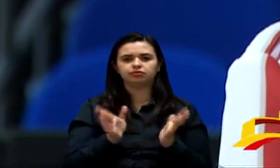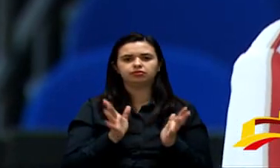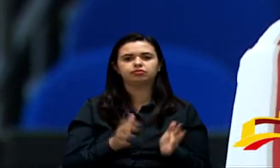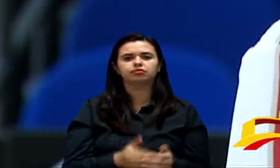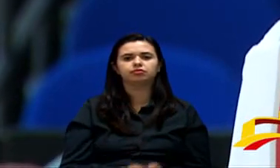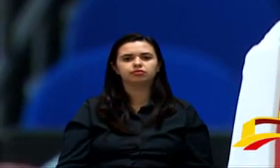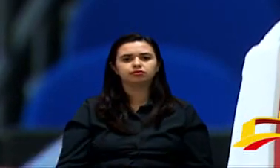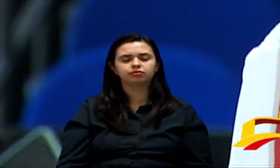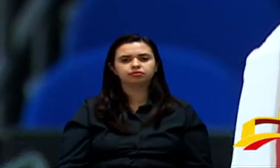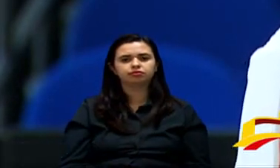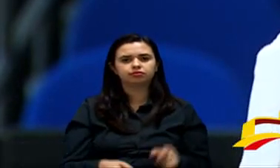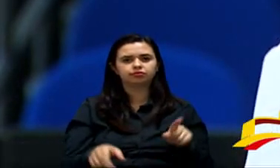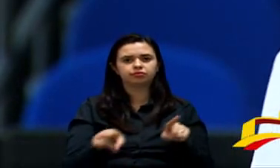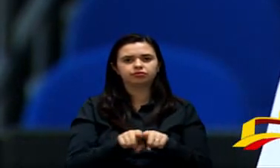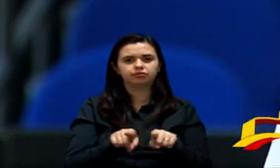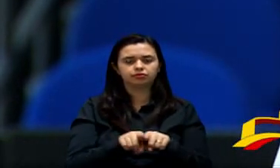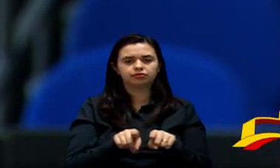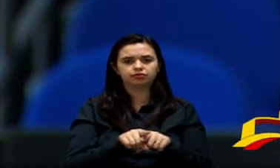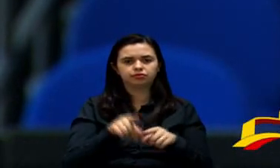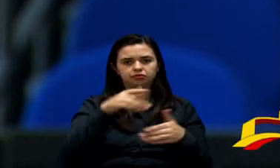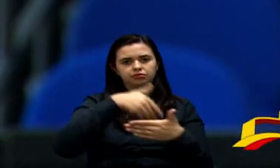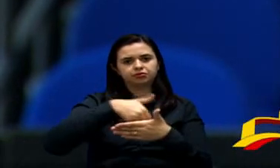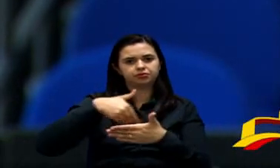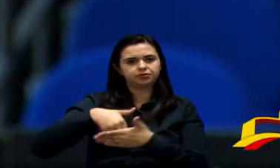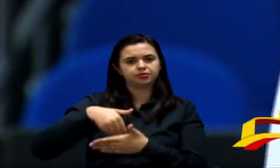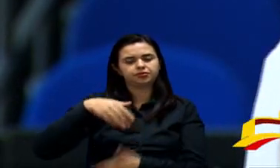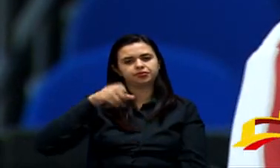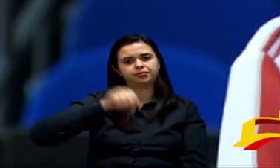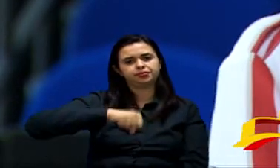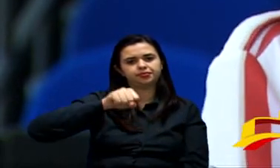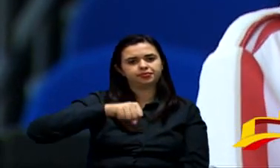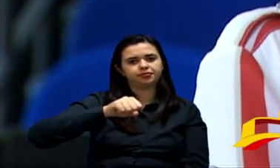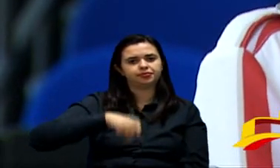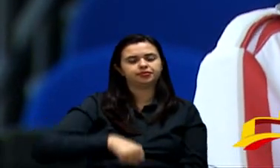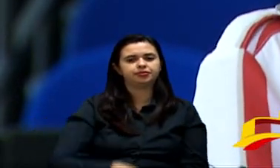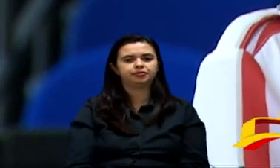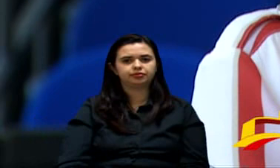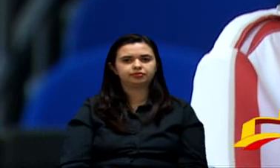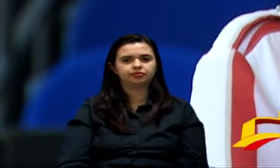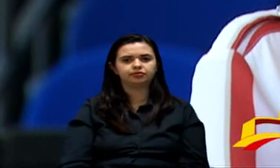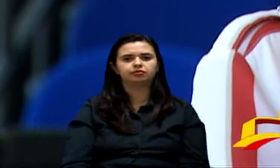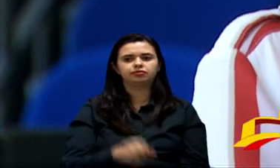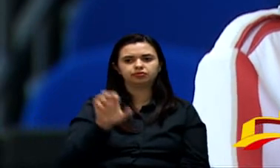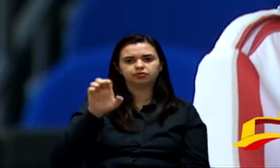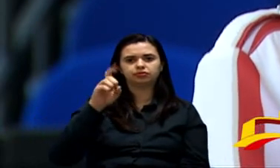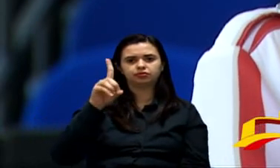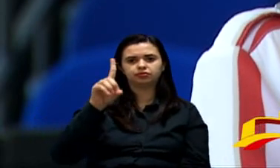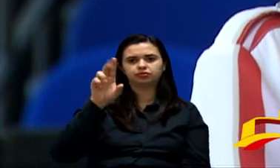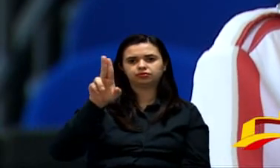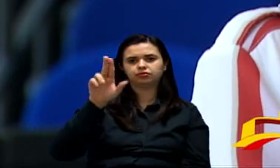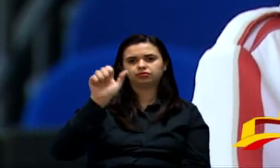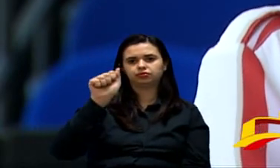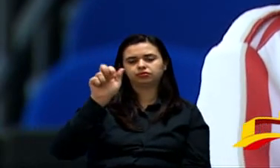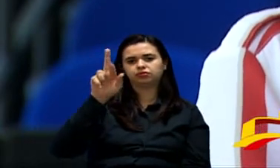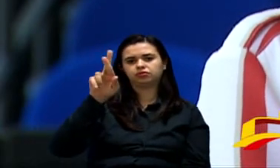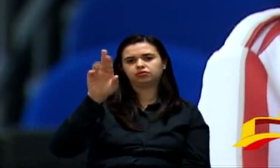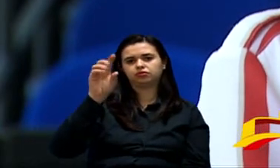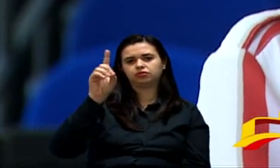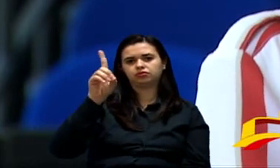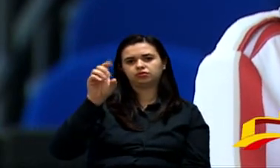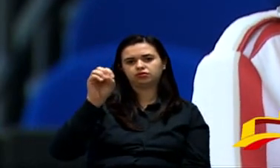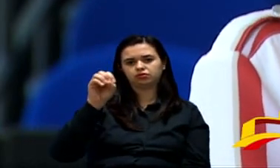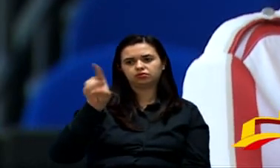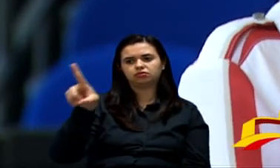né, declarando meu voto favorável, porque não tenho o que dizer, né? O Eduardo Cobra, ele foi, nasceu